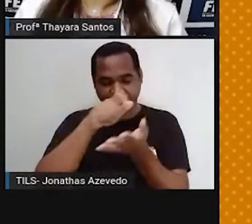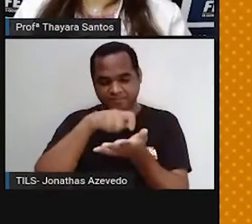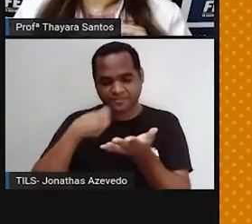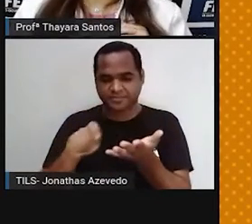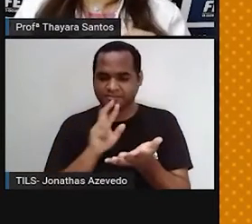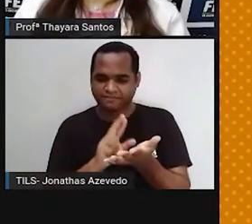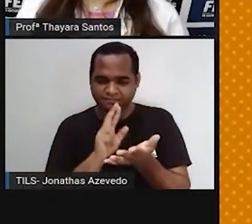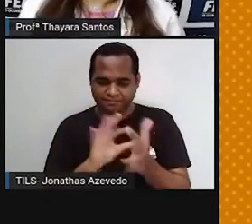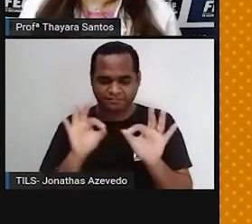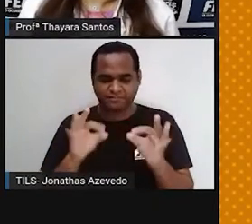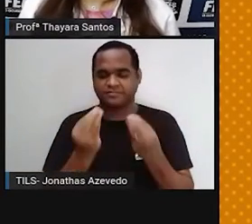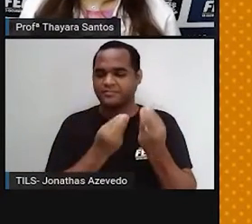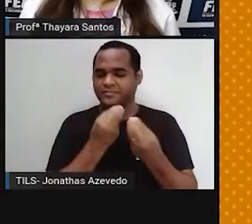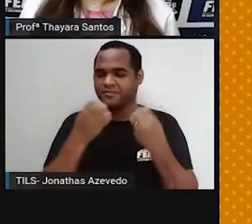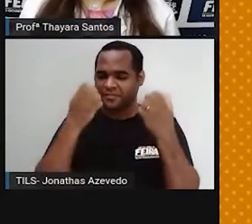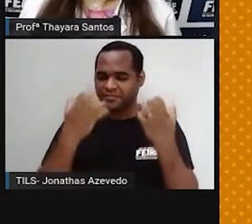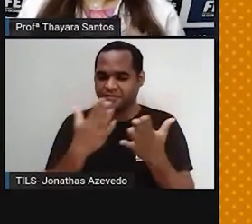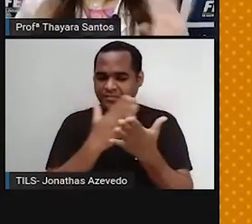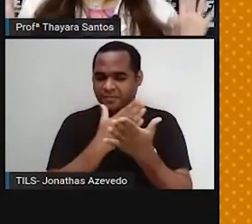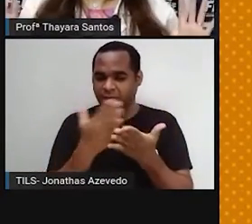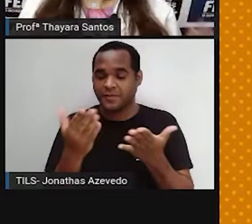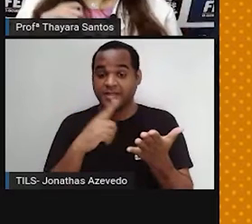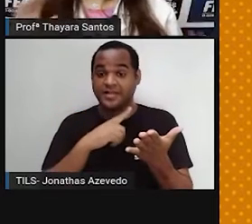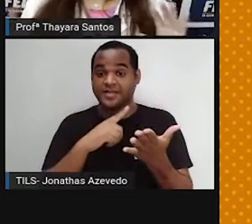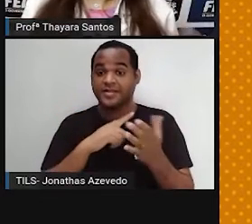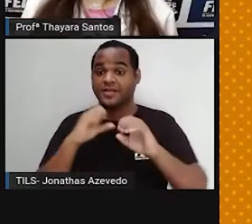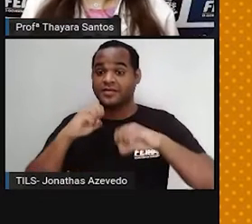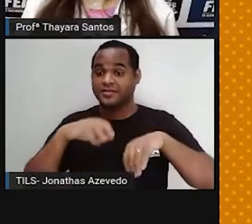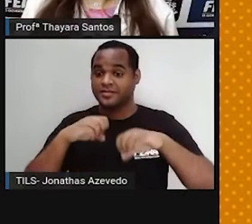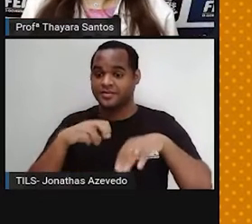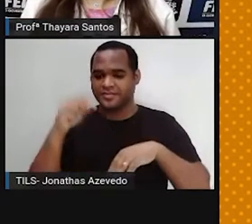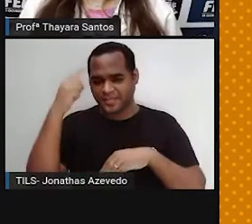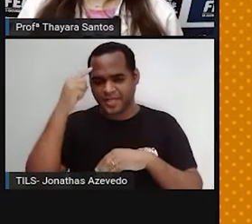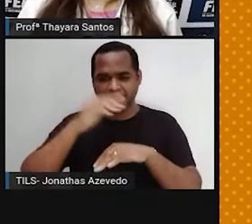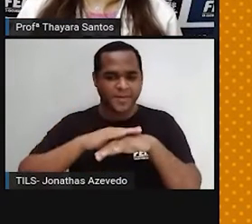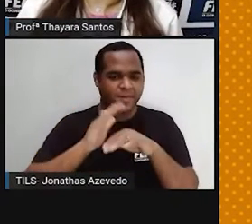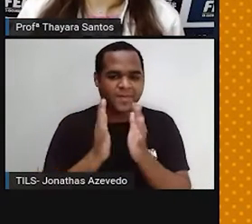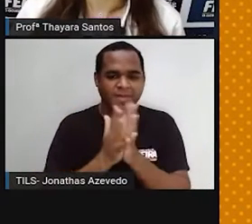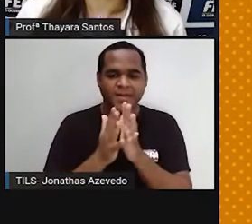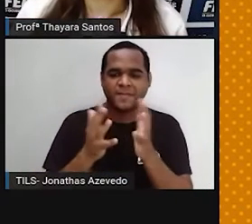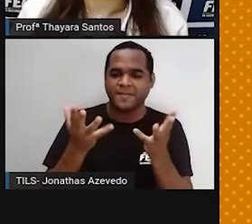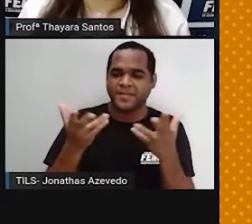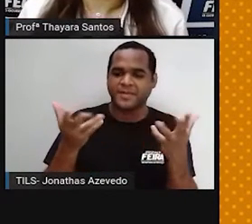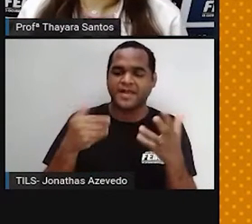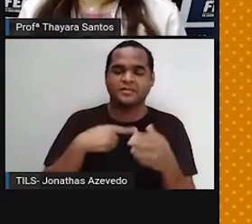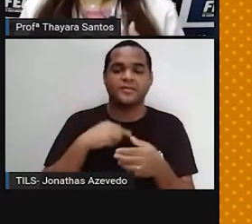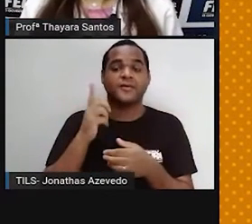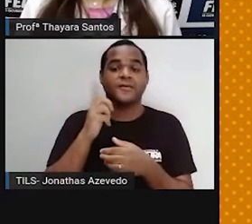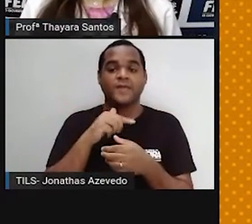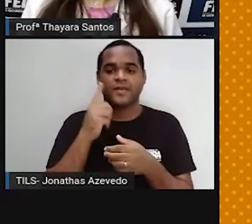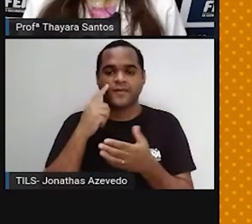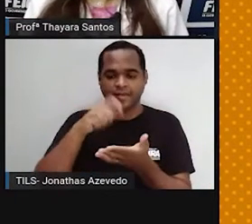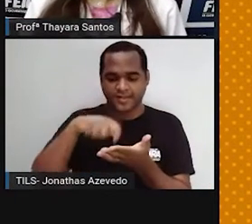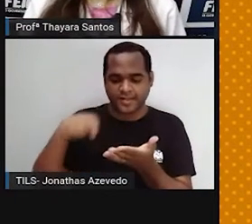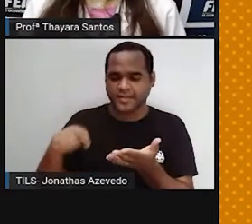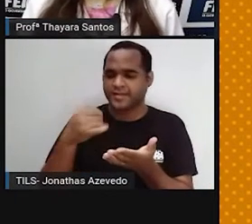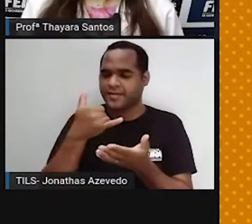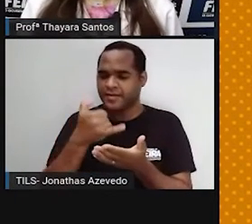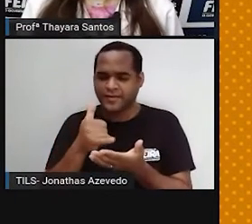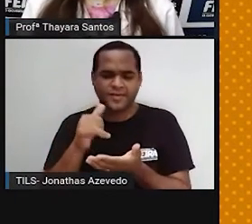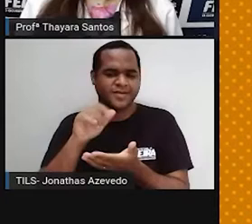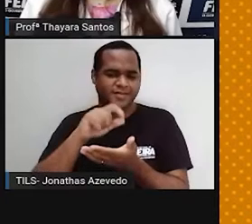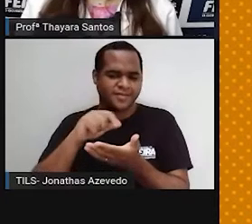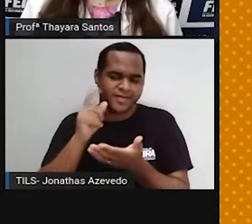agora, já para a gente começar a nossa aula, ó, já botando a mão na massa. Então, eu preciso que vocês peguem um caderno, uma